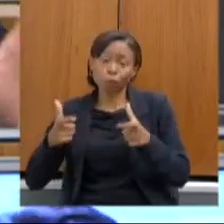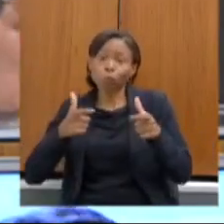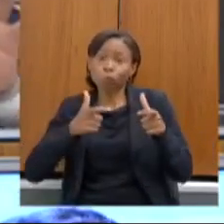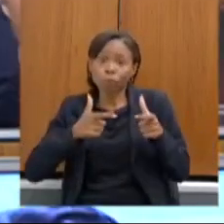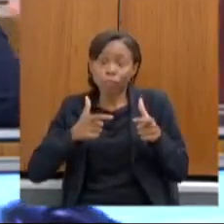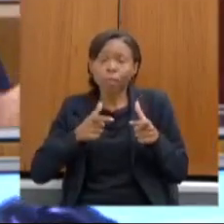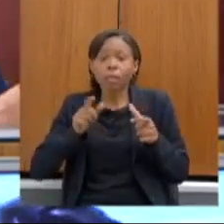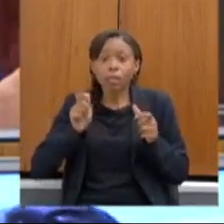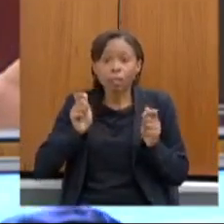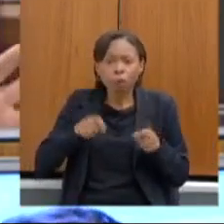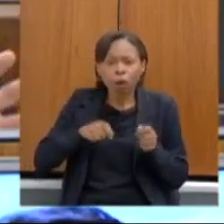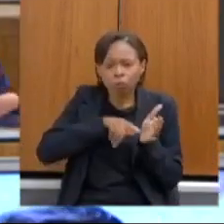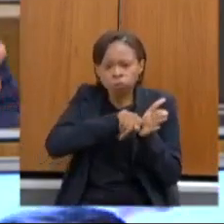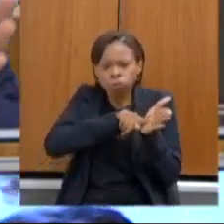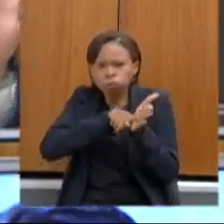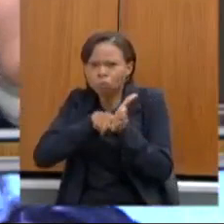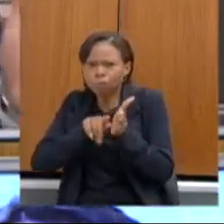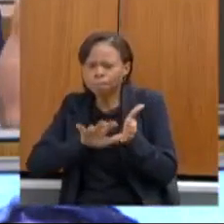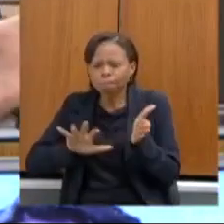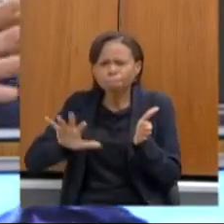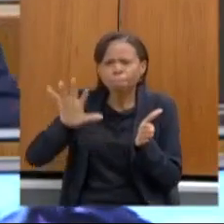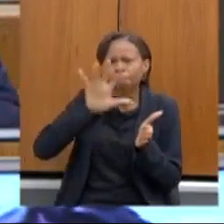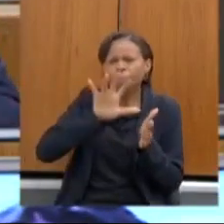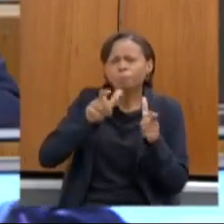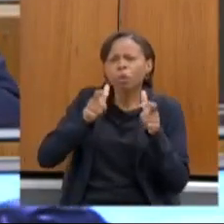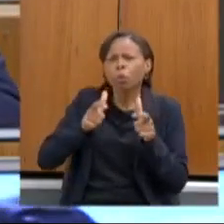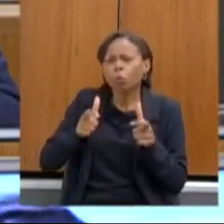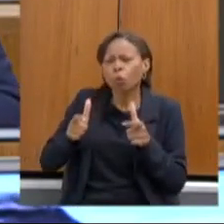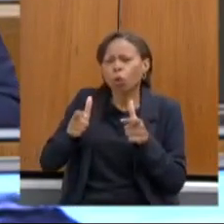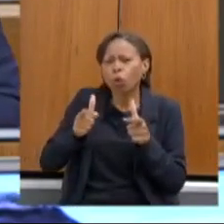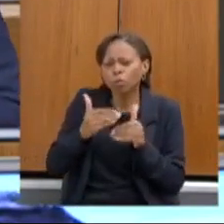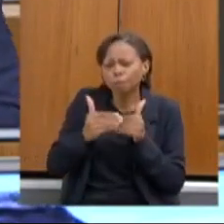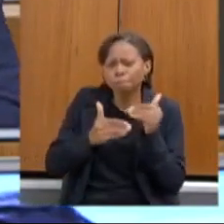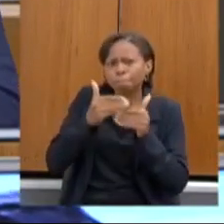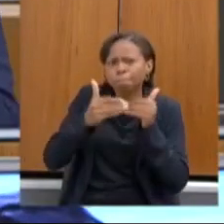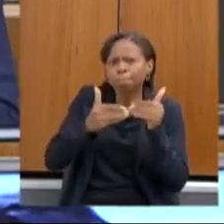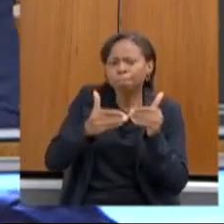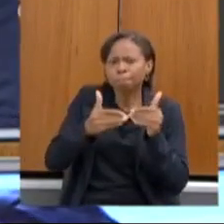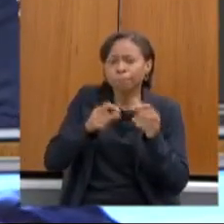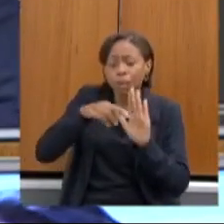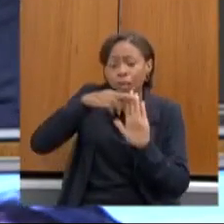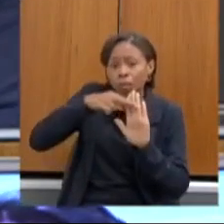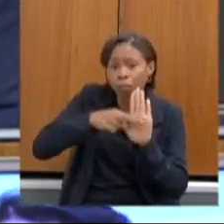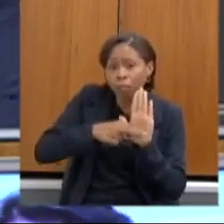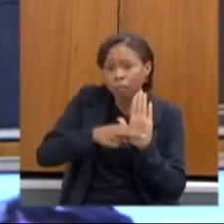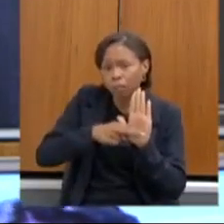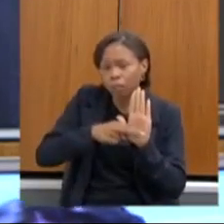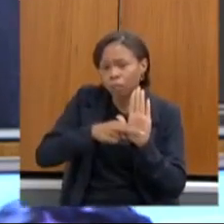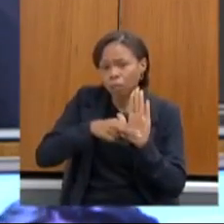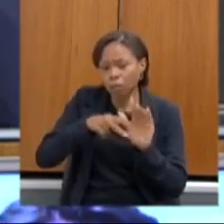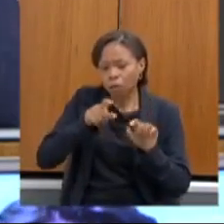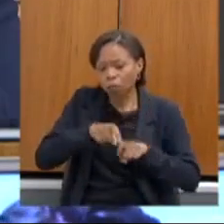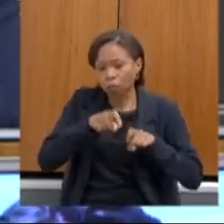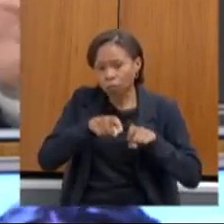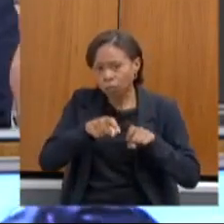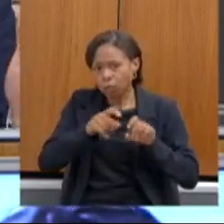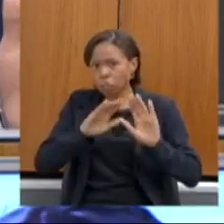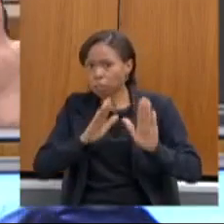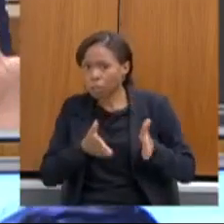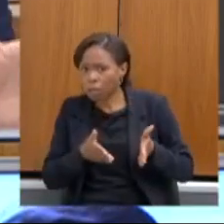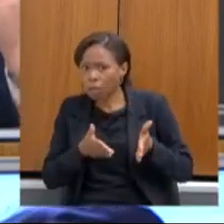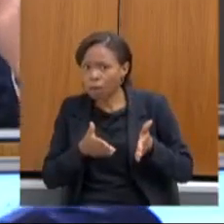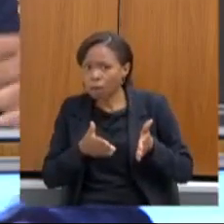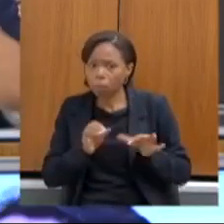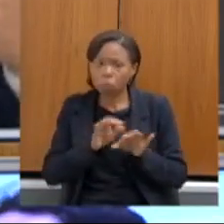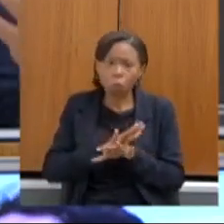ter esse mapeamento e em qual estágio da regularização fundiária e sinuca informar o estado para que a gente possa fazer